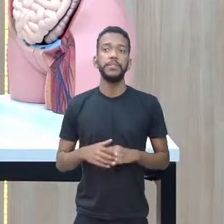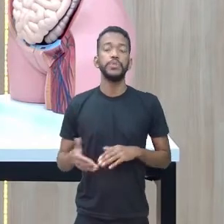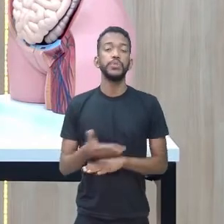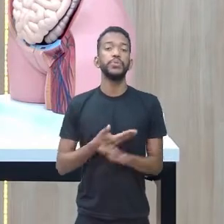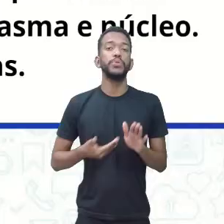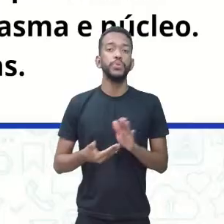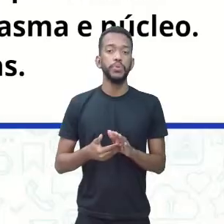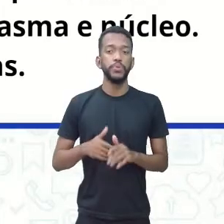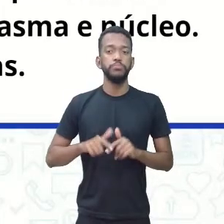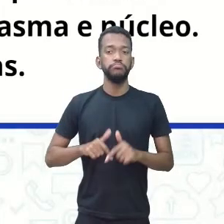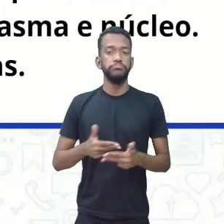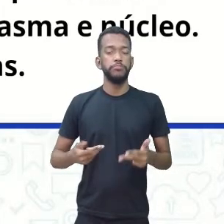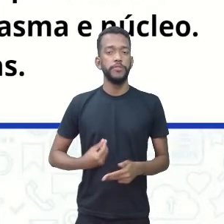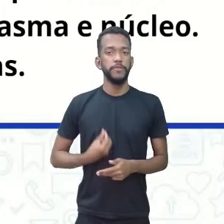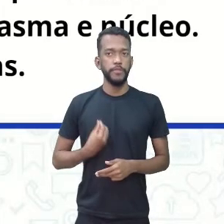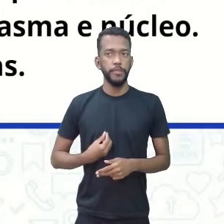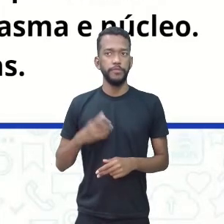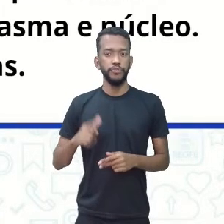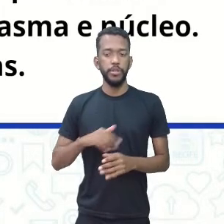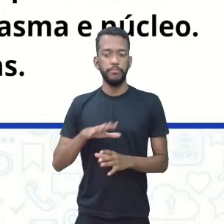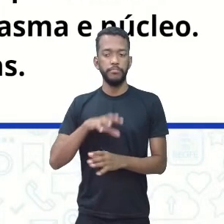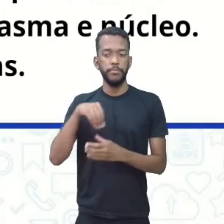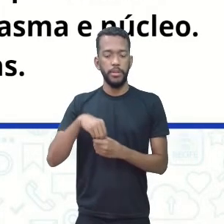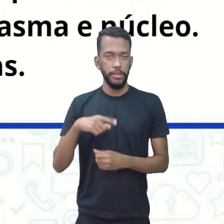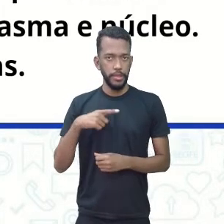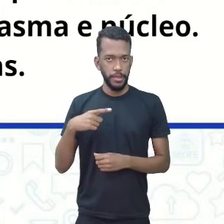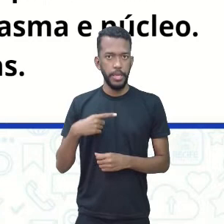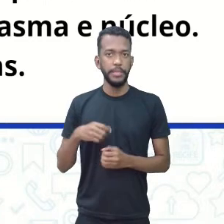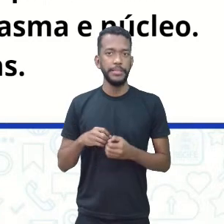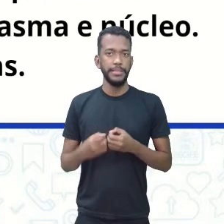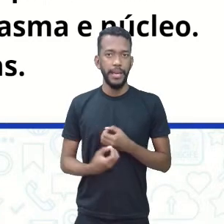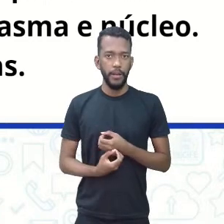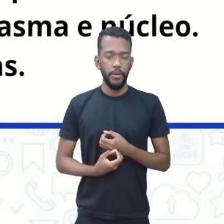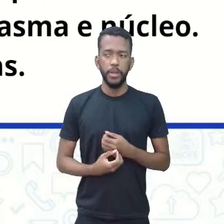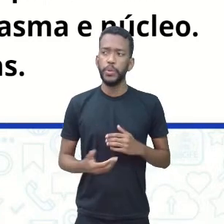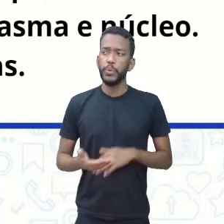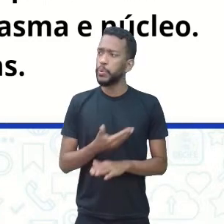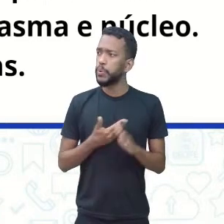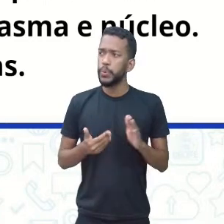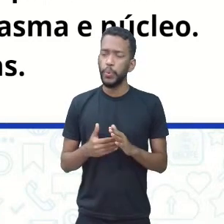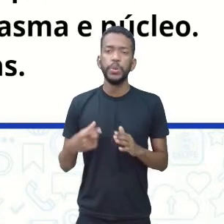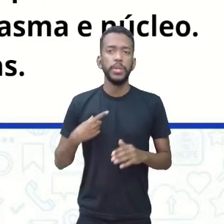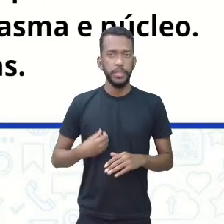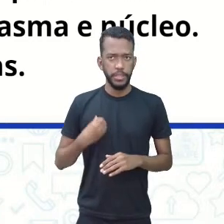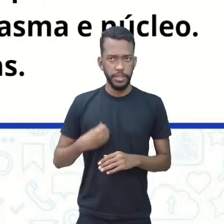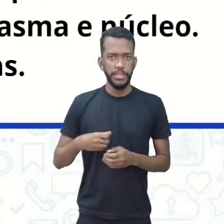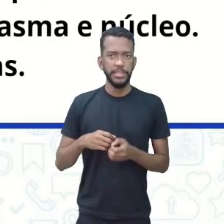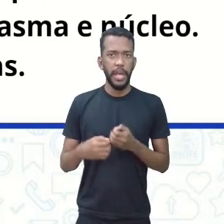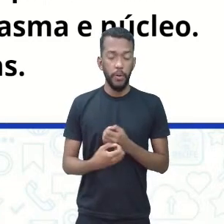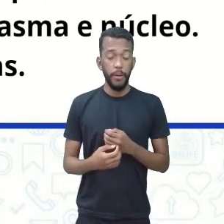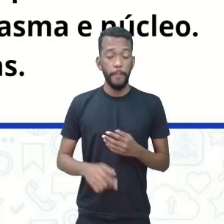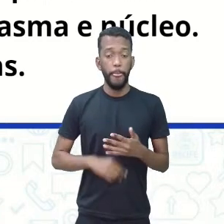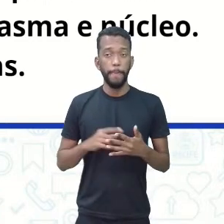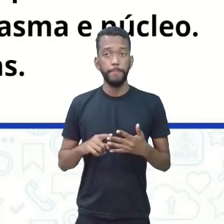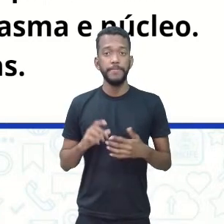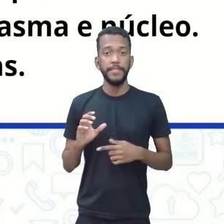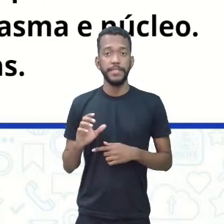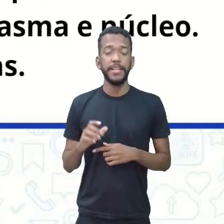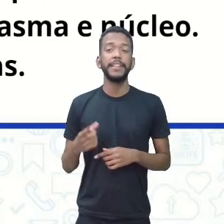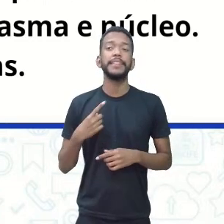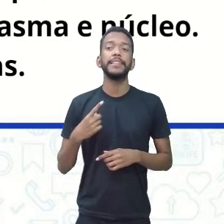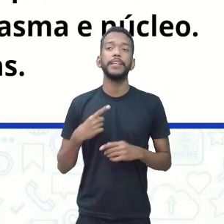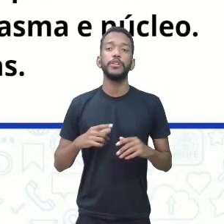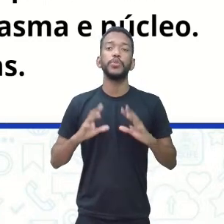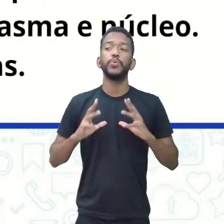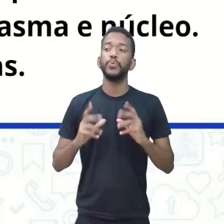os organismos vivos são formados por célula. Então, aqui ele está dizendo que todos os organismos vivos. Na letra C diz: toda a